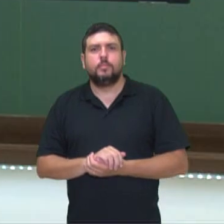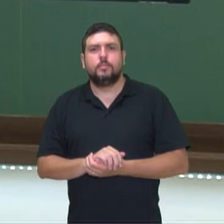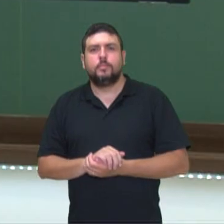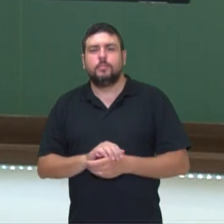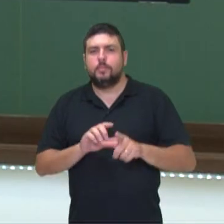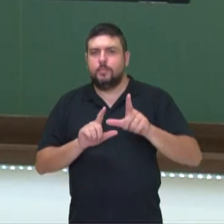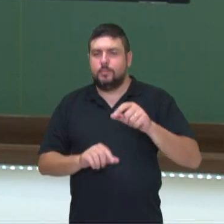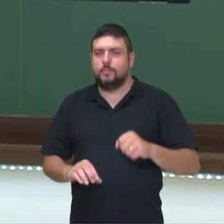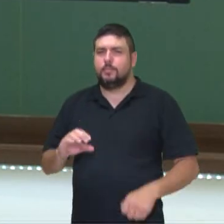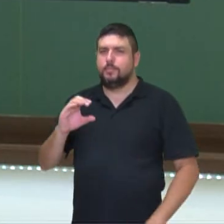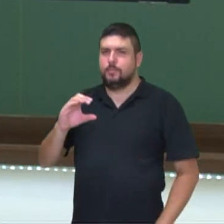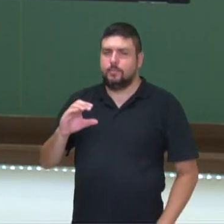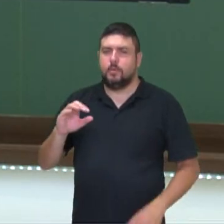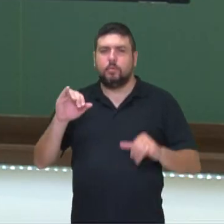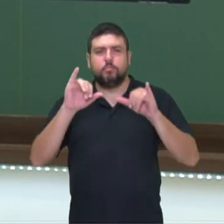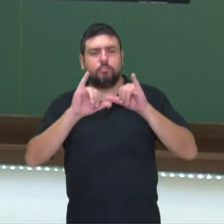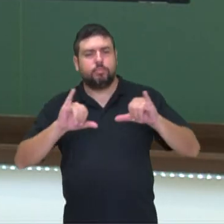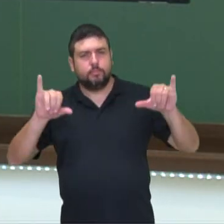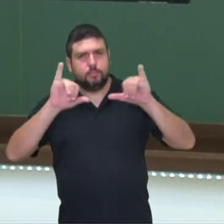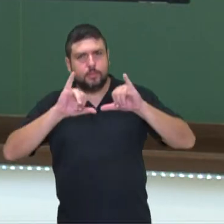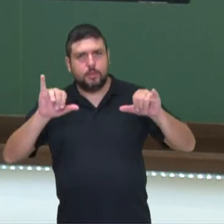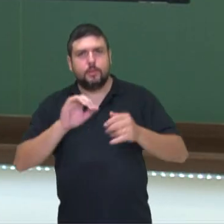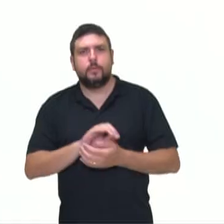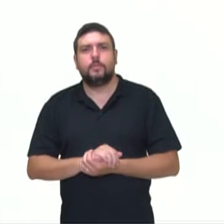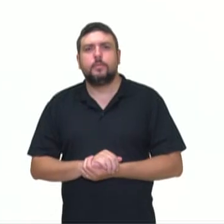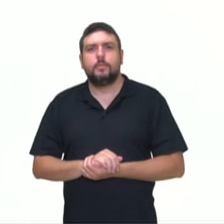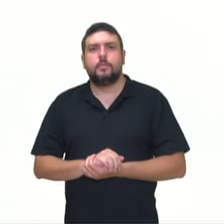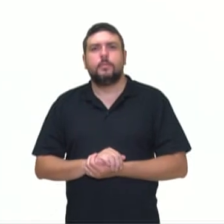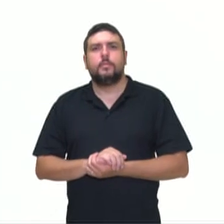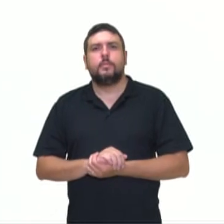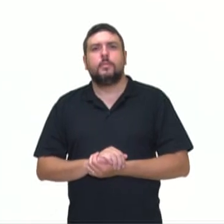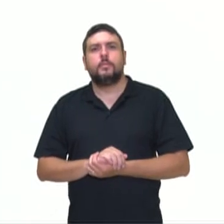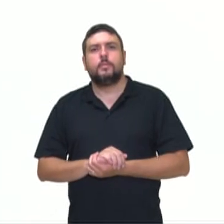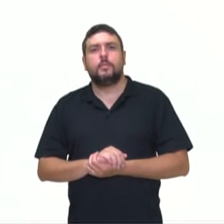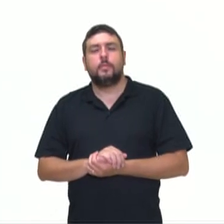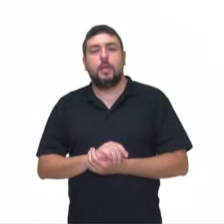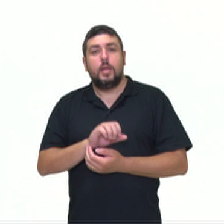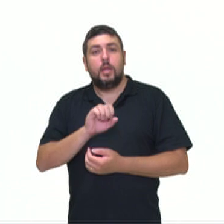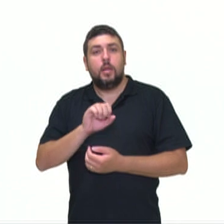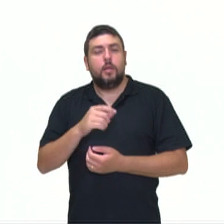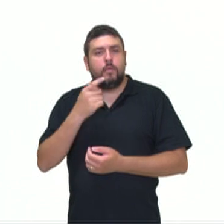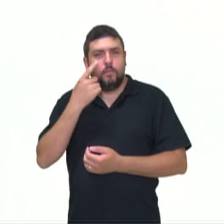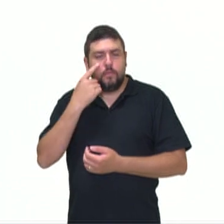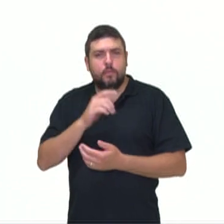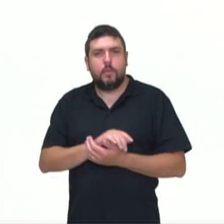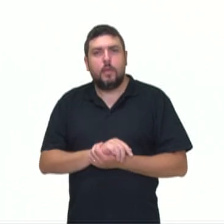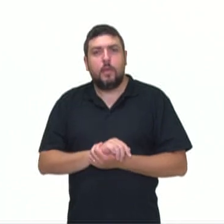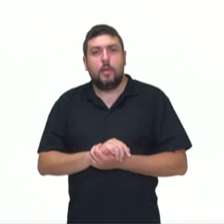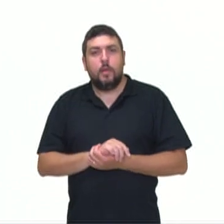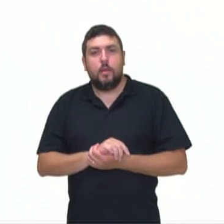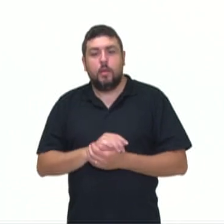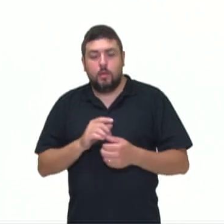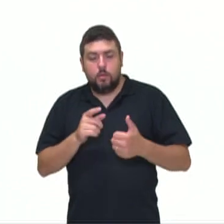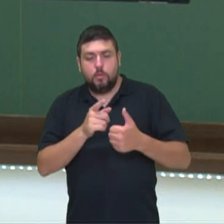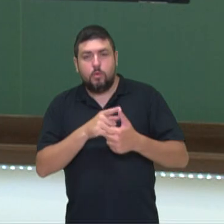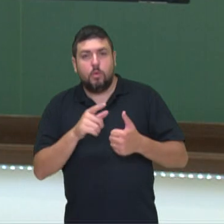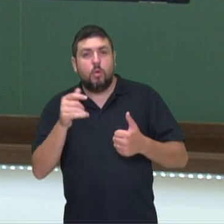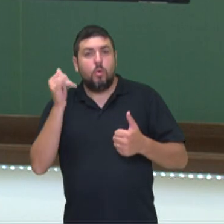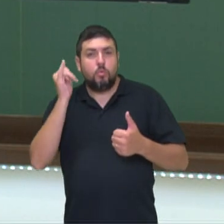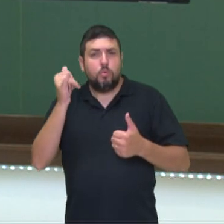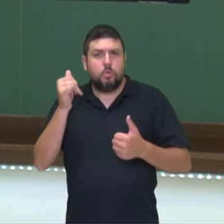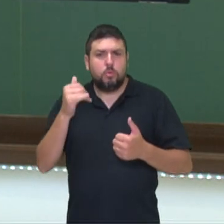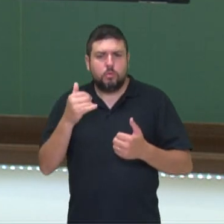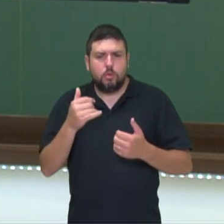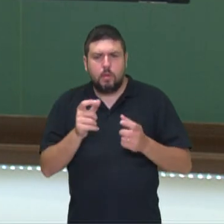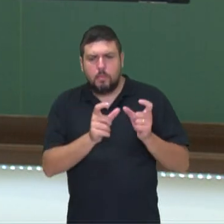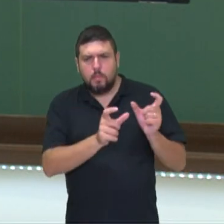é a letra C, notícia, o nosso objeto de estudo, isso mesmo. Se vermos os demais, eles são literários. O conto, ele brinca